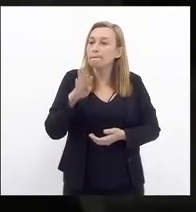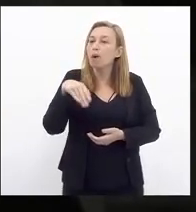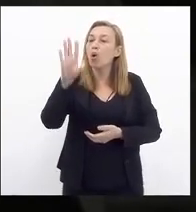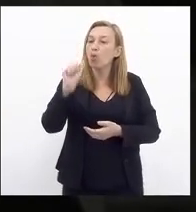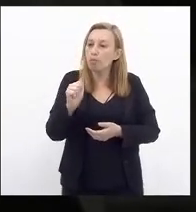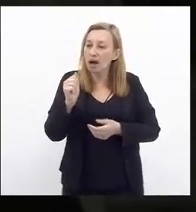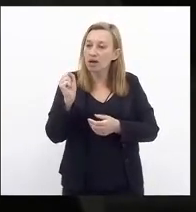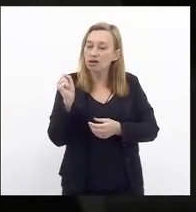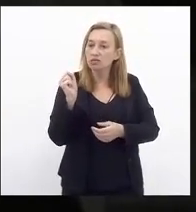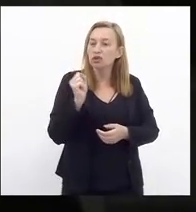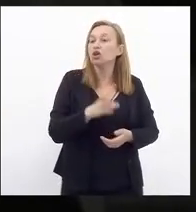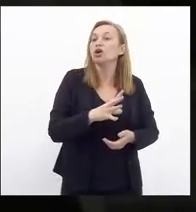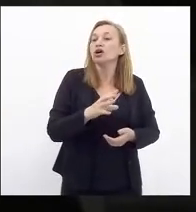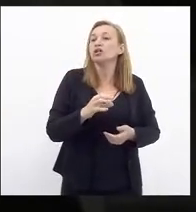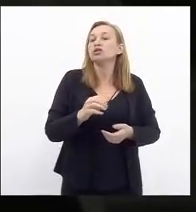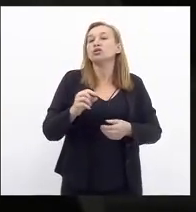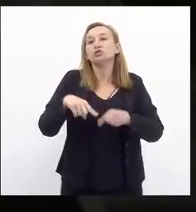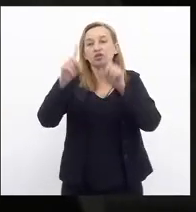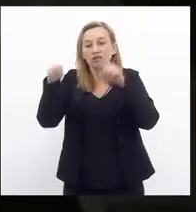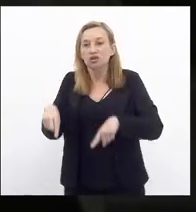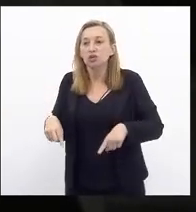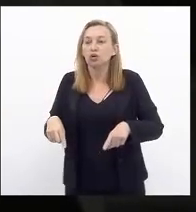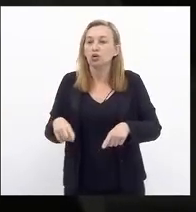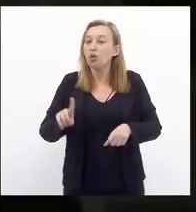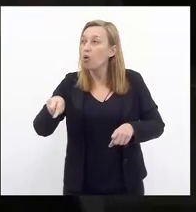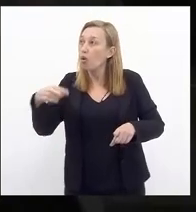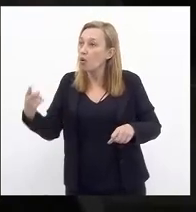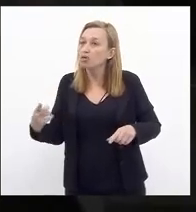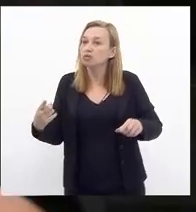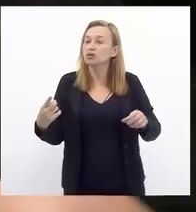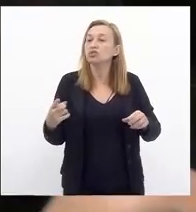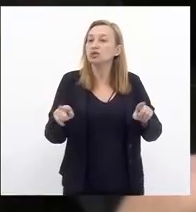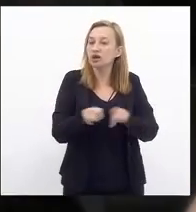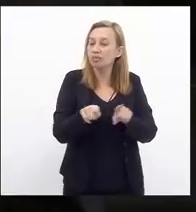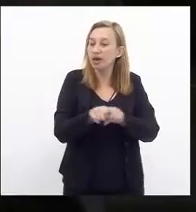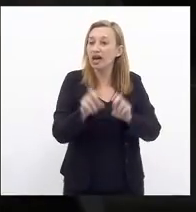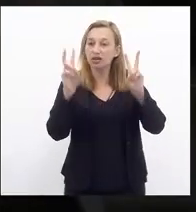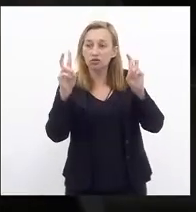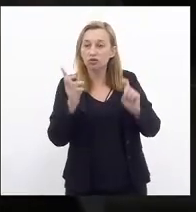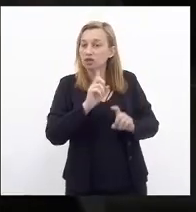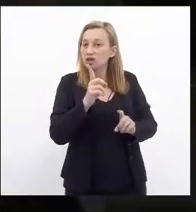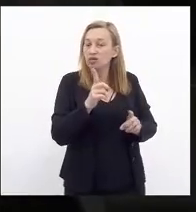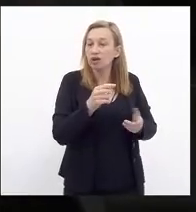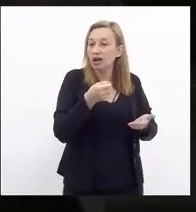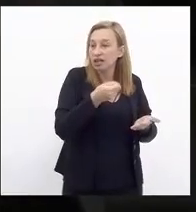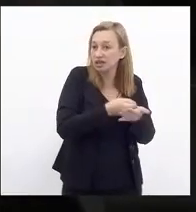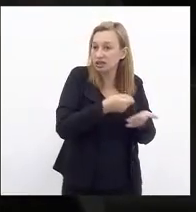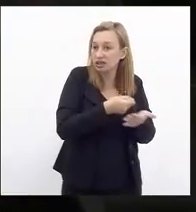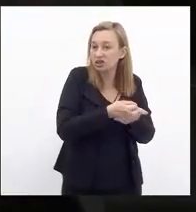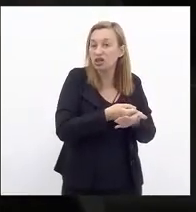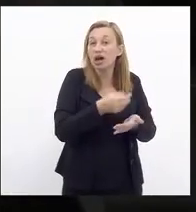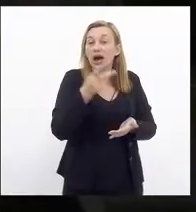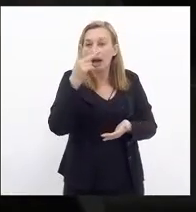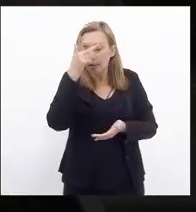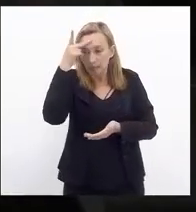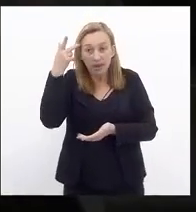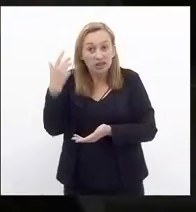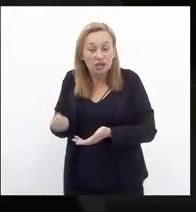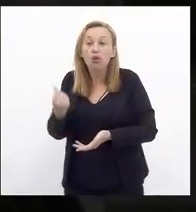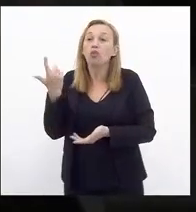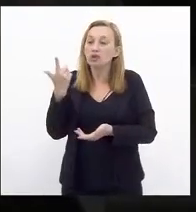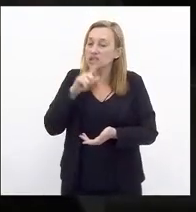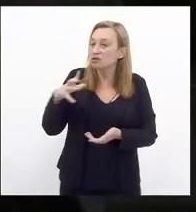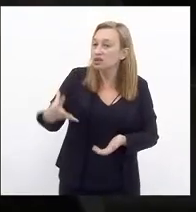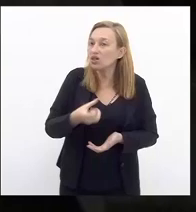para acrescentar outros elementos na forma da Previdência que não eram necessários nem exigidos as pensões nós